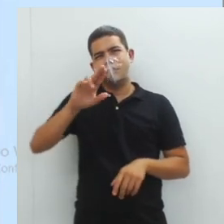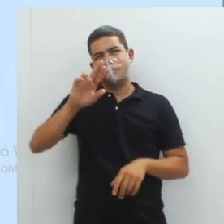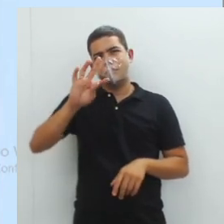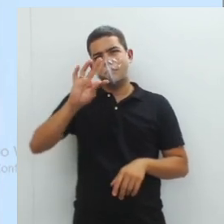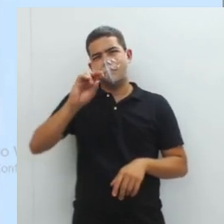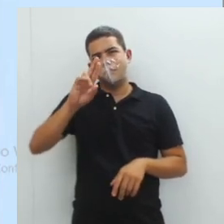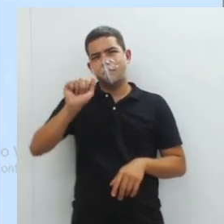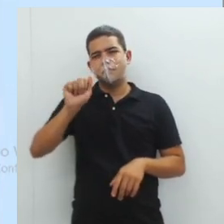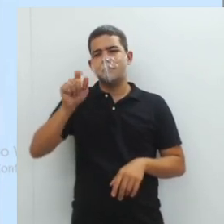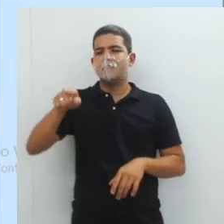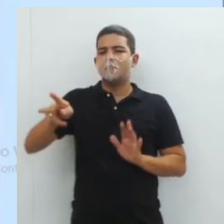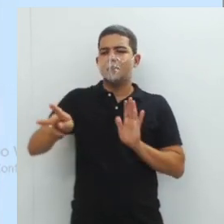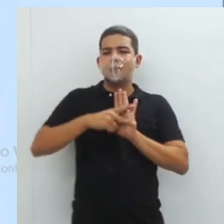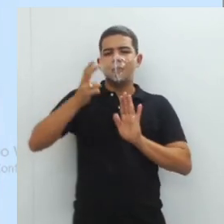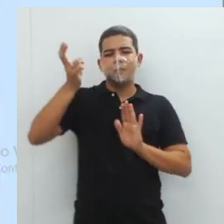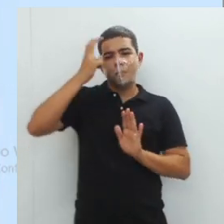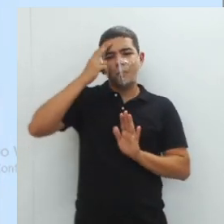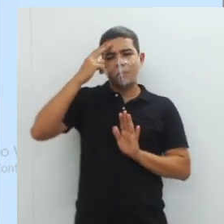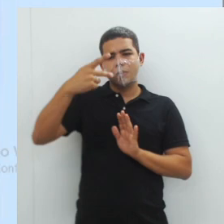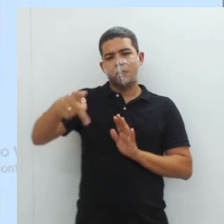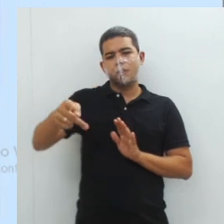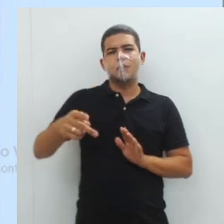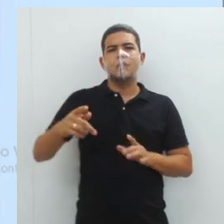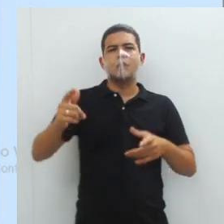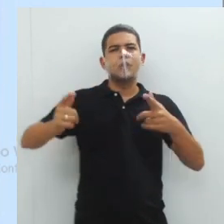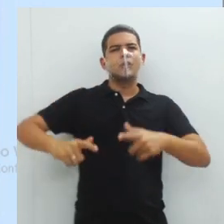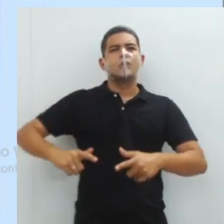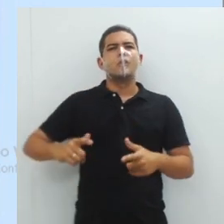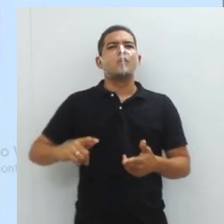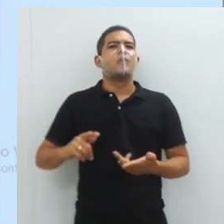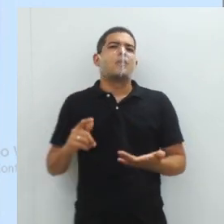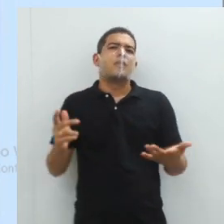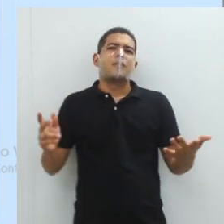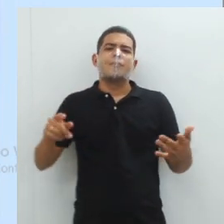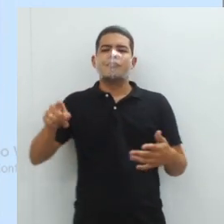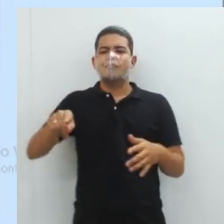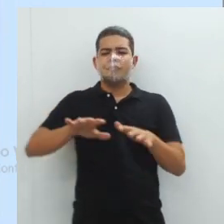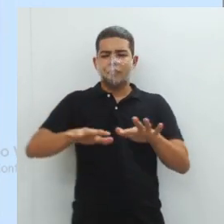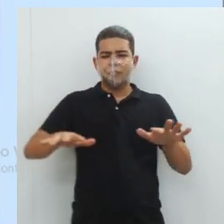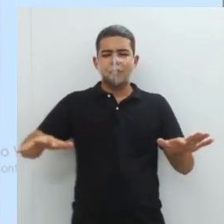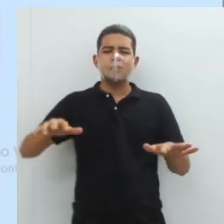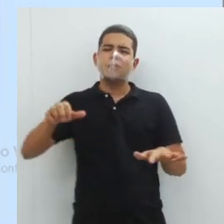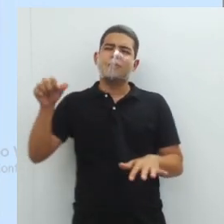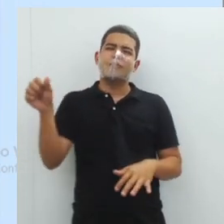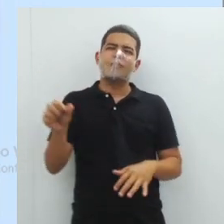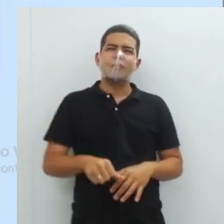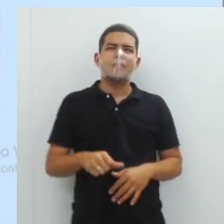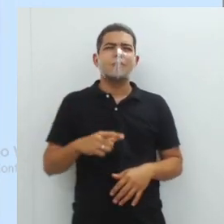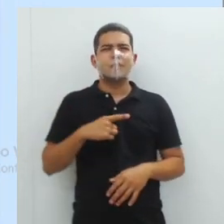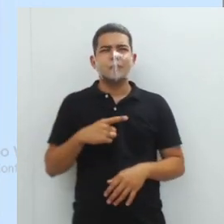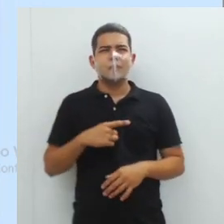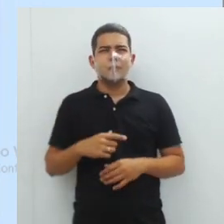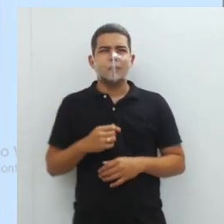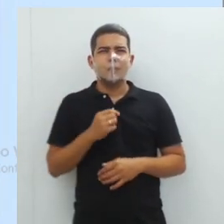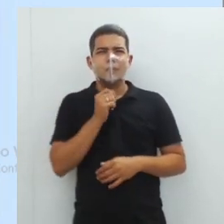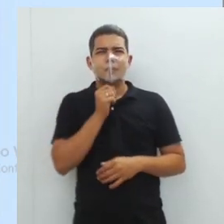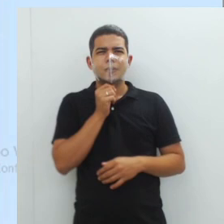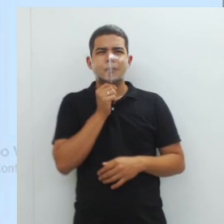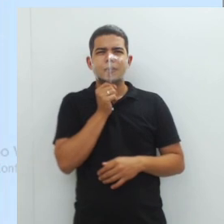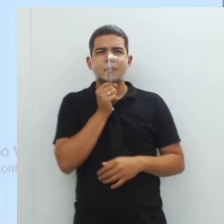não há reposição da matéria orgânica, que torna o solo infértil e posteriormente inutilizável.